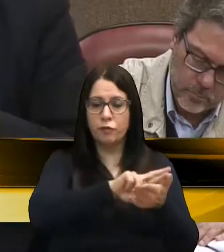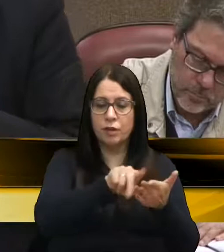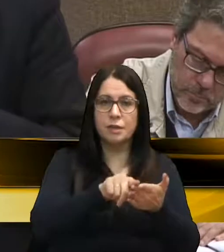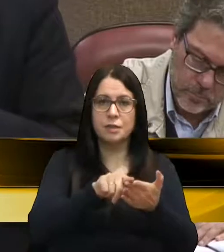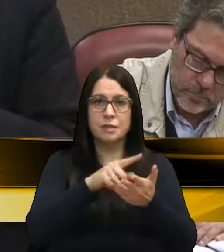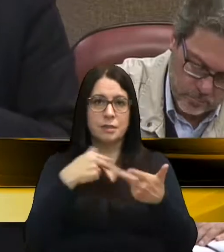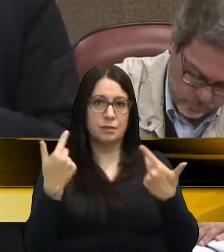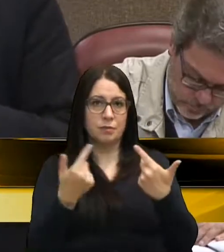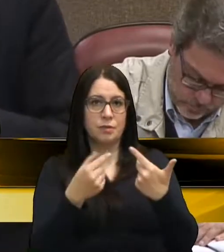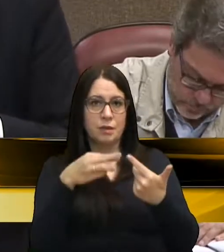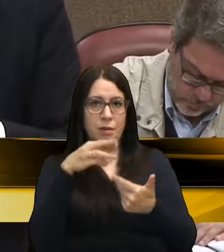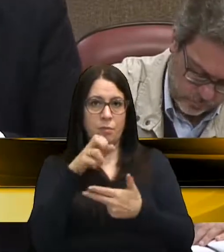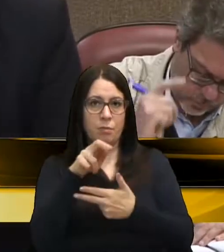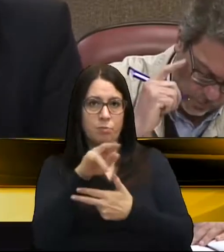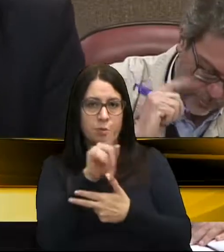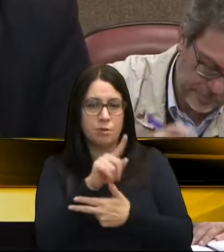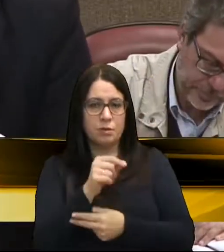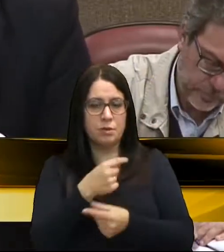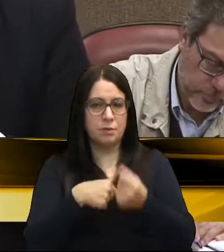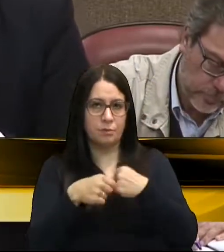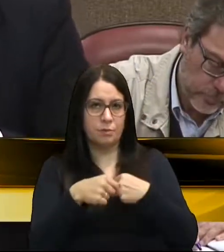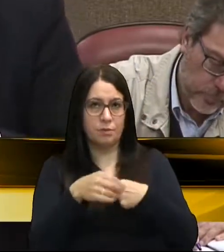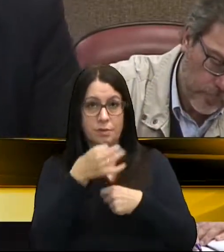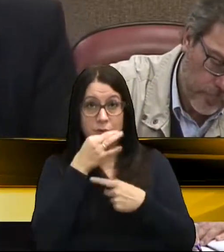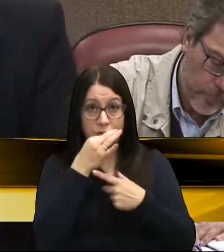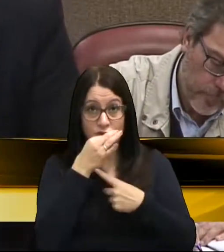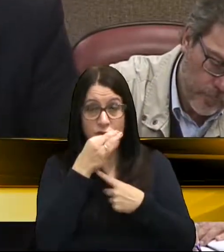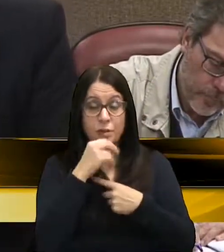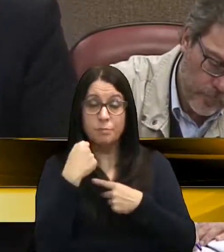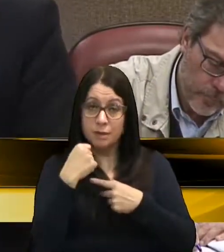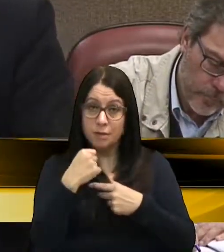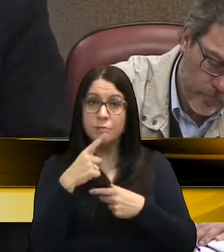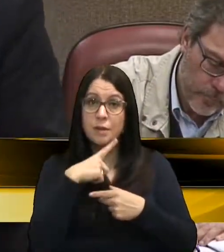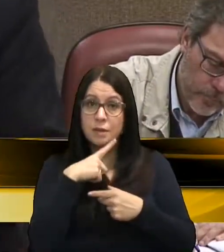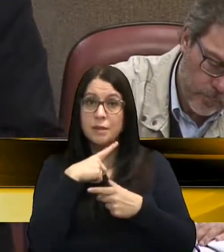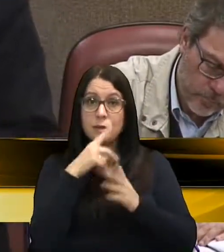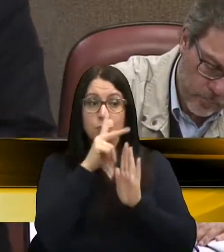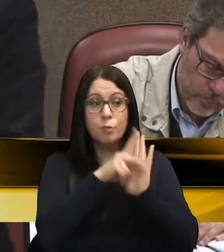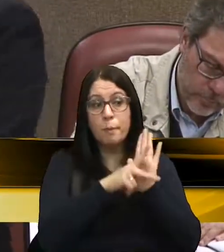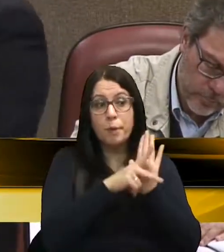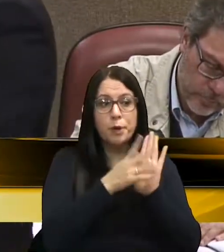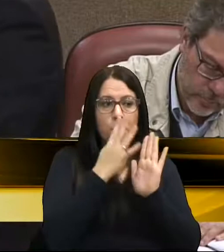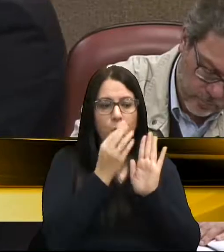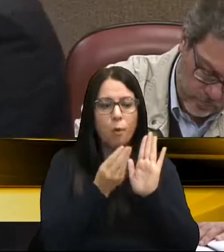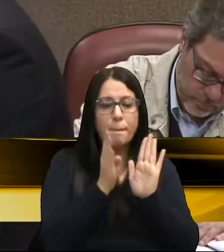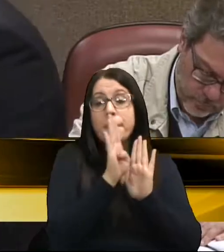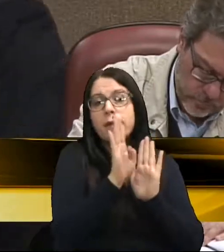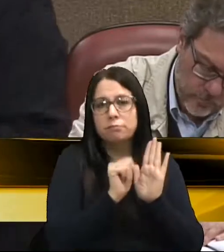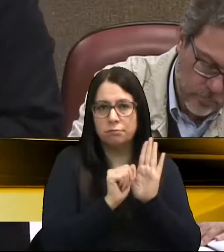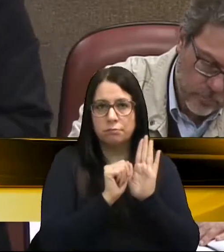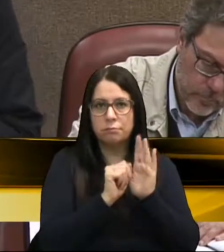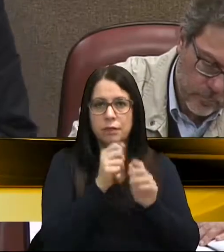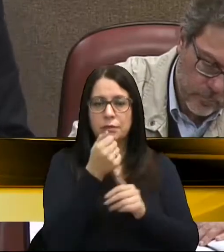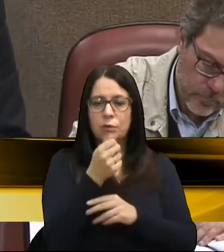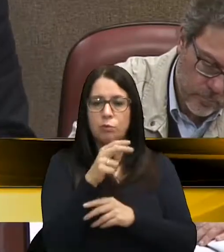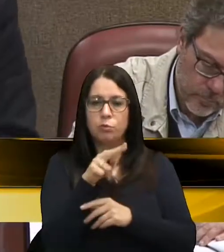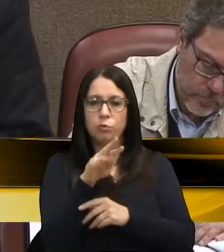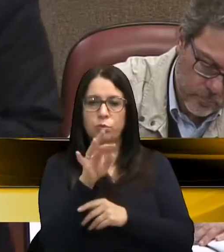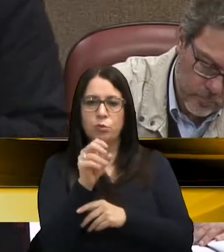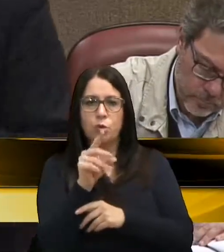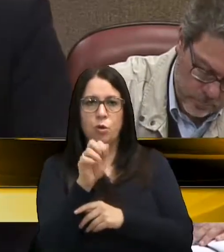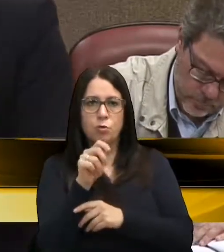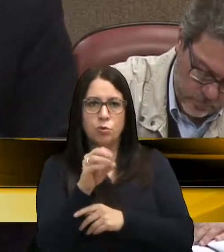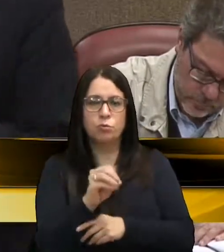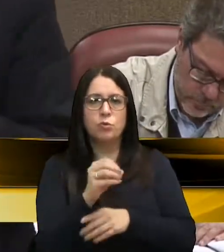matriz econômica. Caxias do Sul, vereador Rodrigo, precisa ter o plano B. Seja através do autódromo, seja através